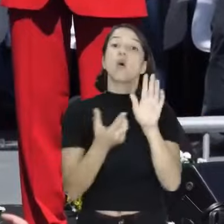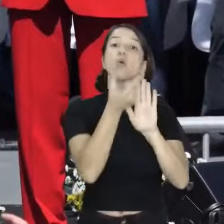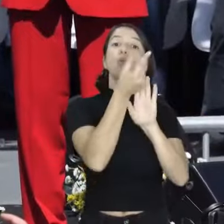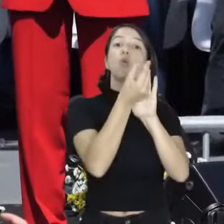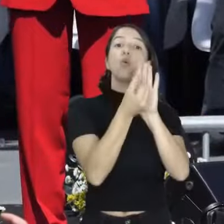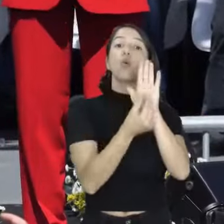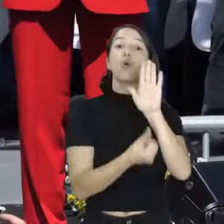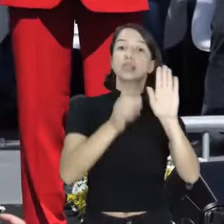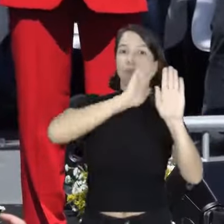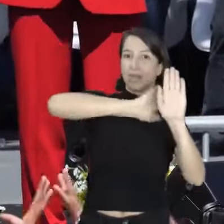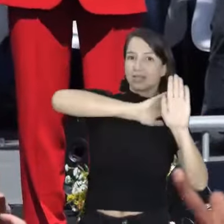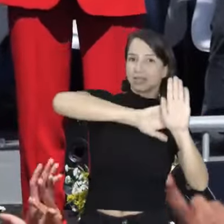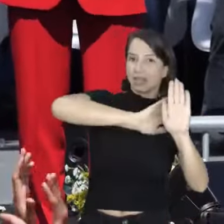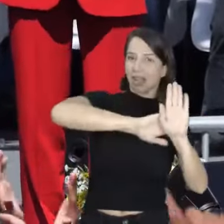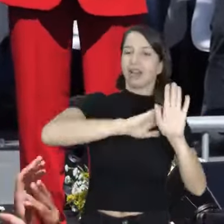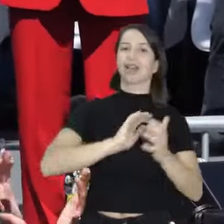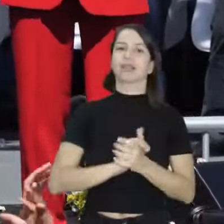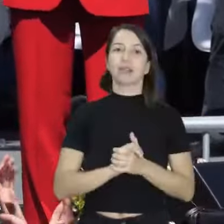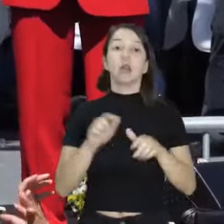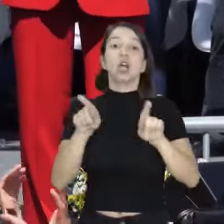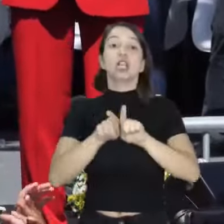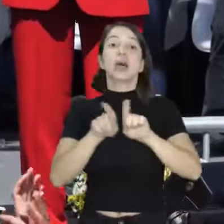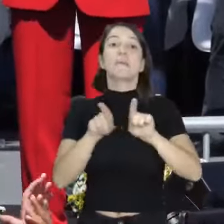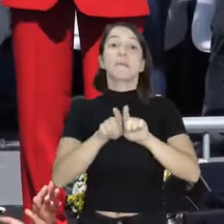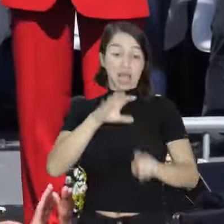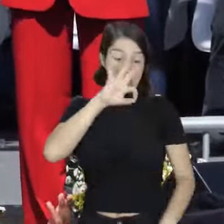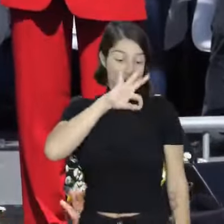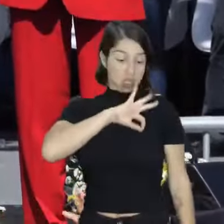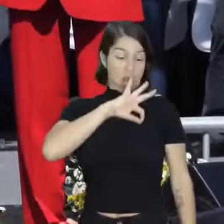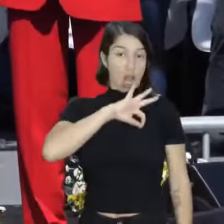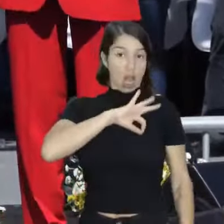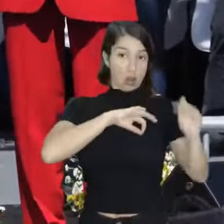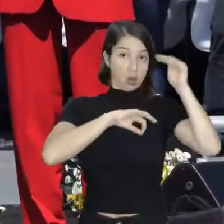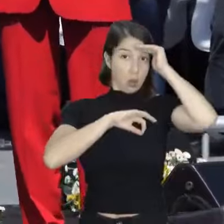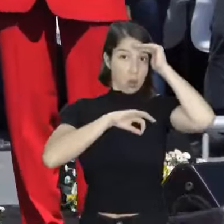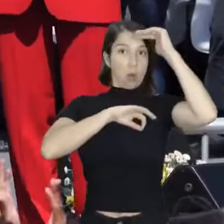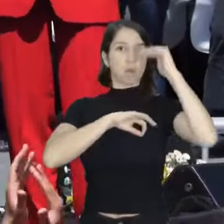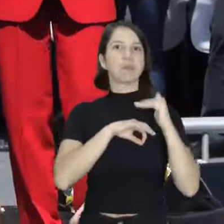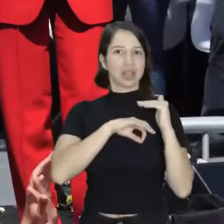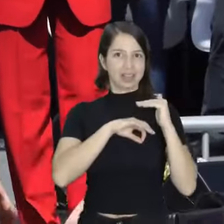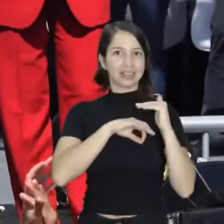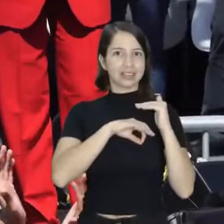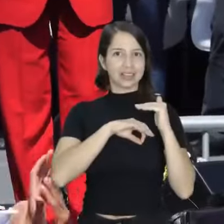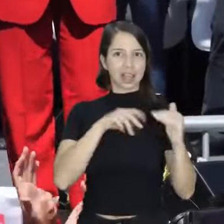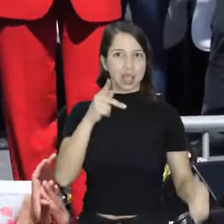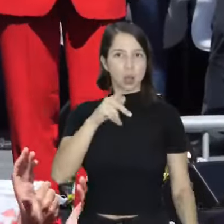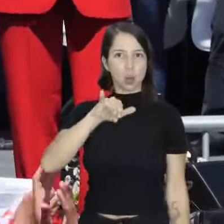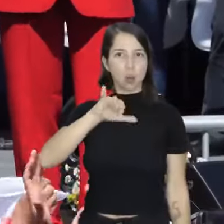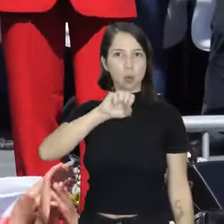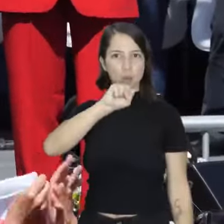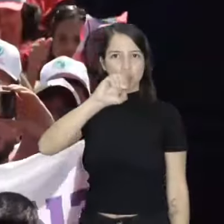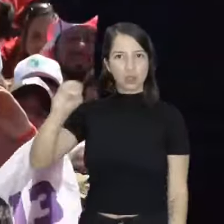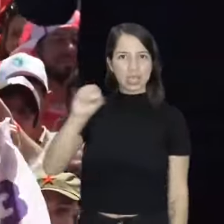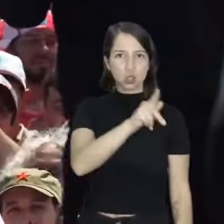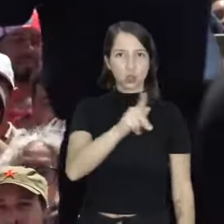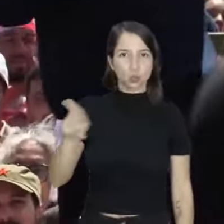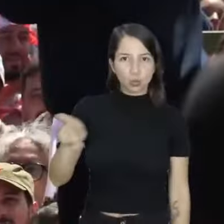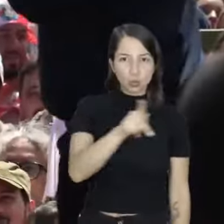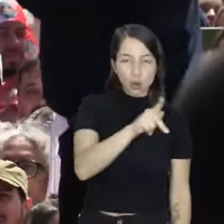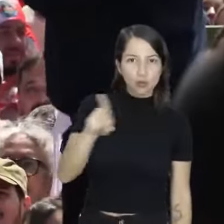país. A gente vai ter que melhorar o piso dos professores. Porque se a gente